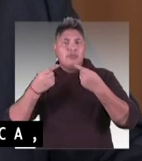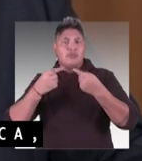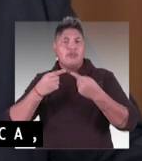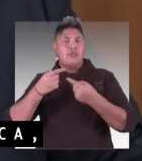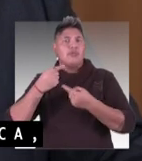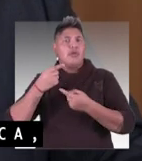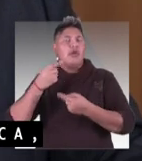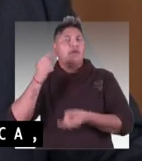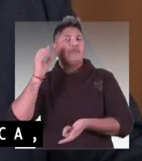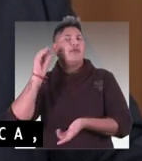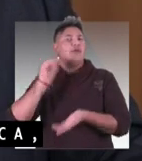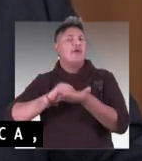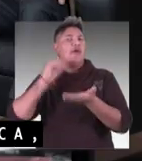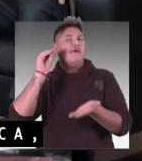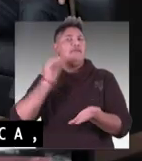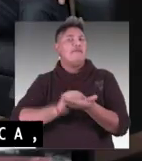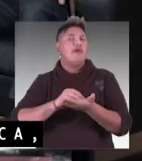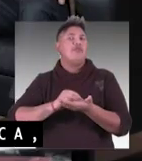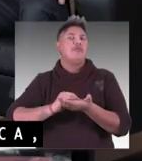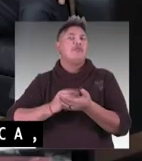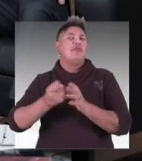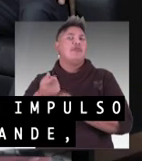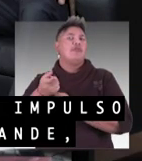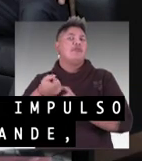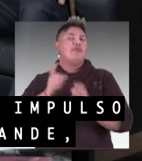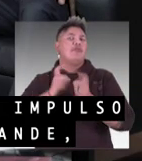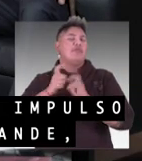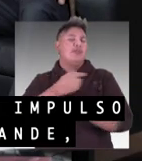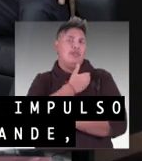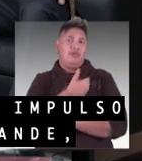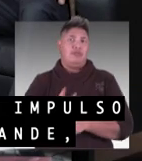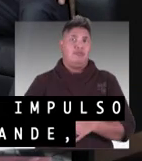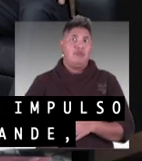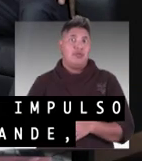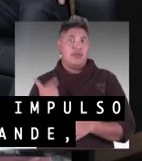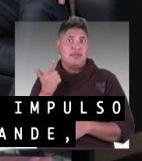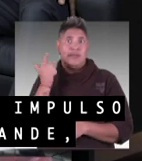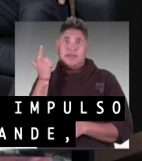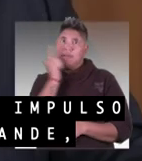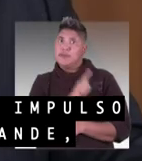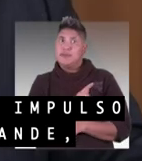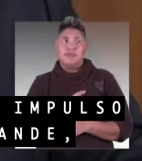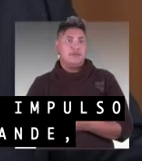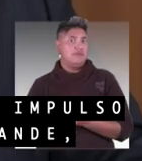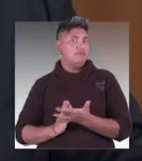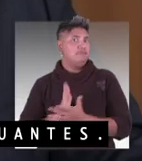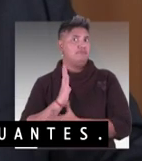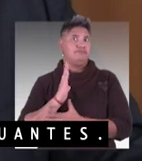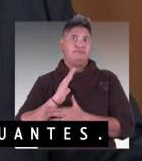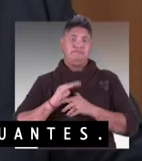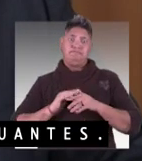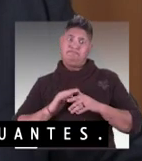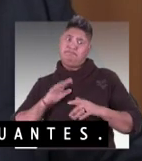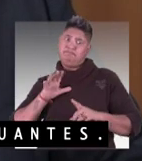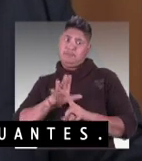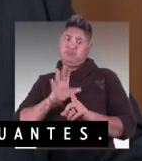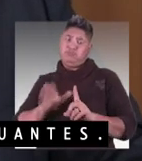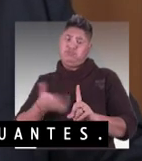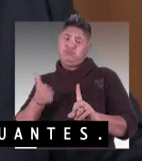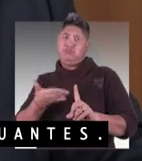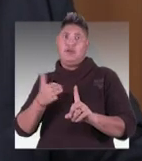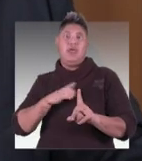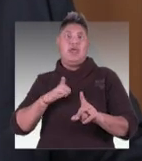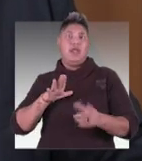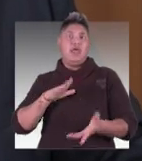na administração pública, ganharam um impulso muito grande. Hoje é uma das coordenadorias mais